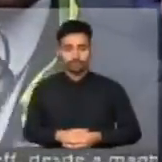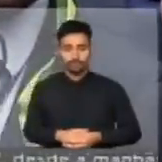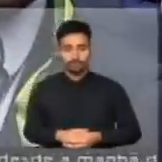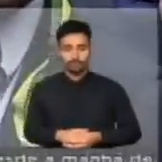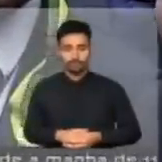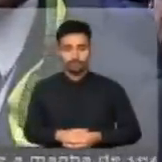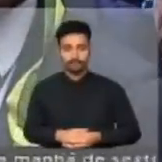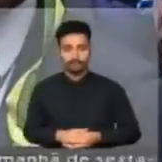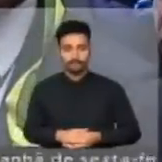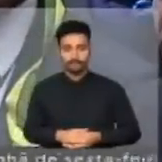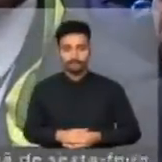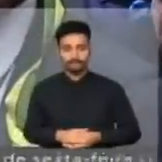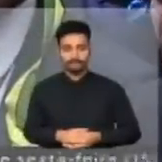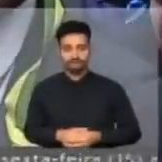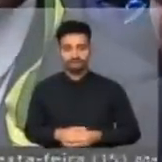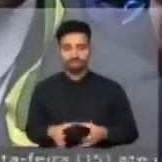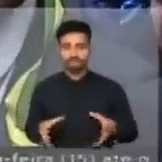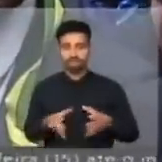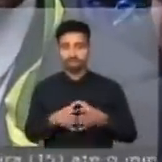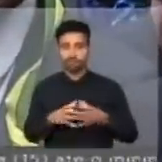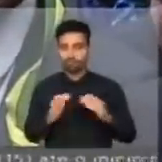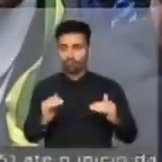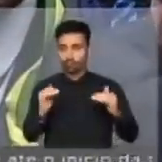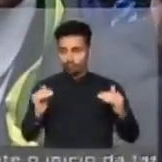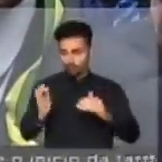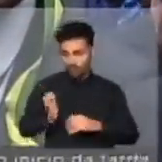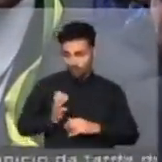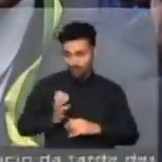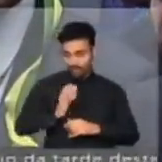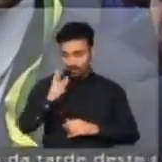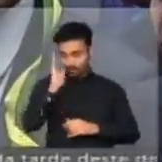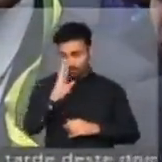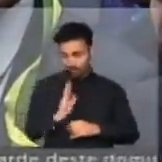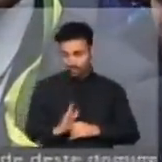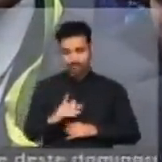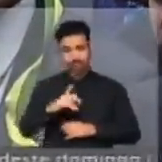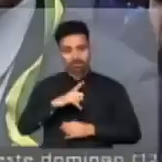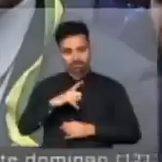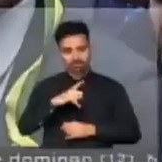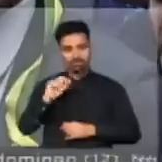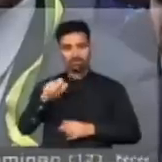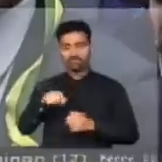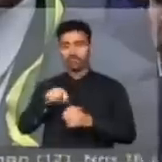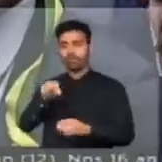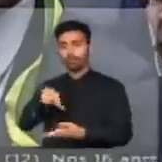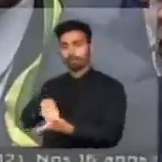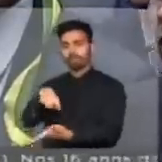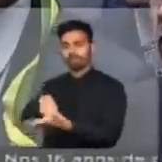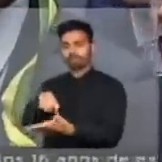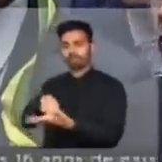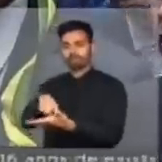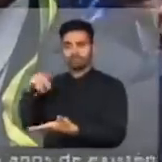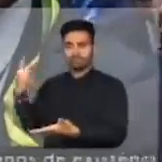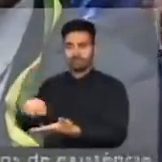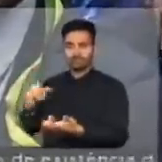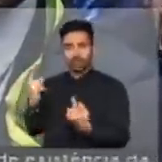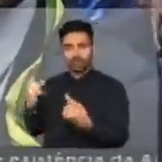Uma parcela da elite brasileira está torturando a presidente Dilma.